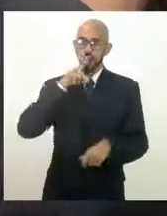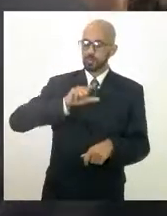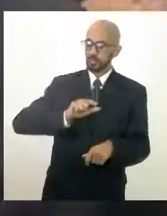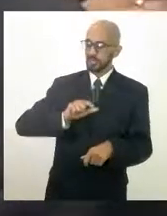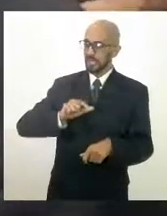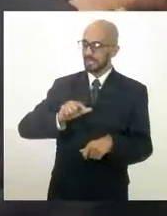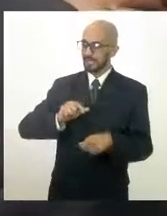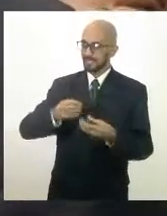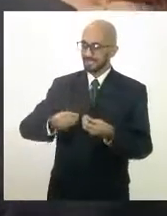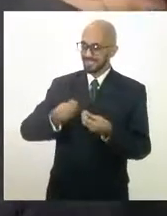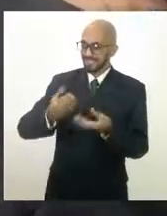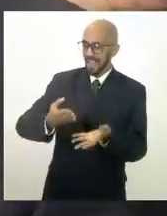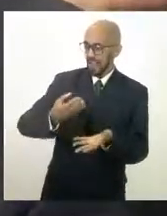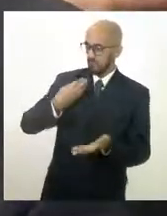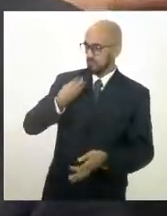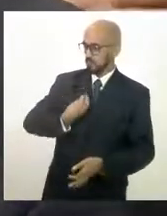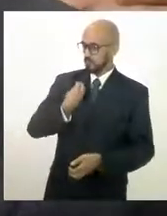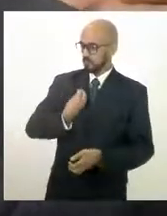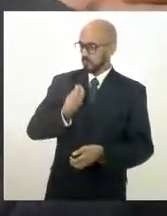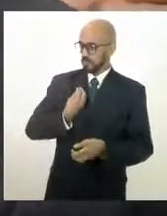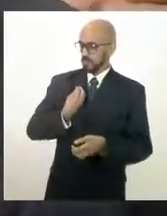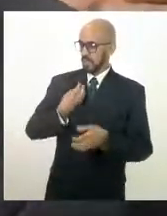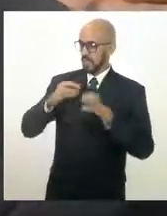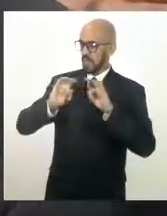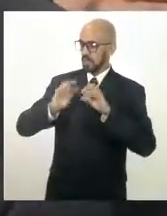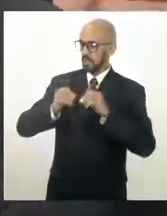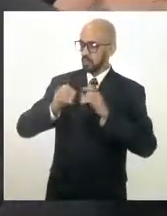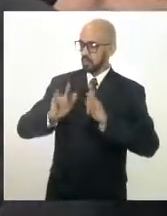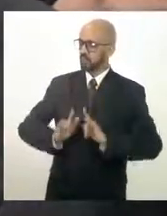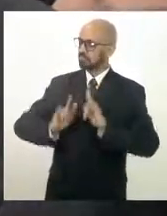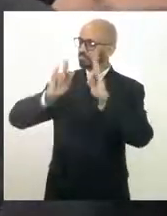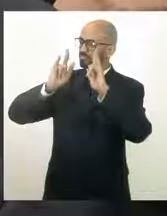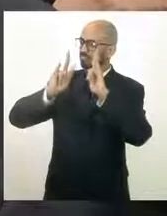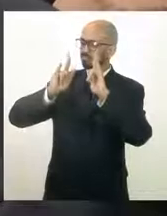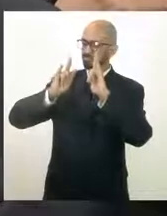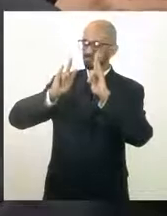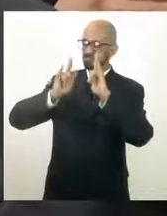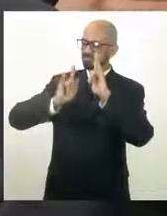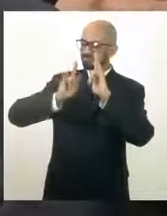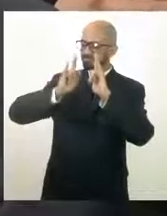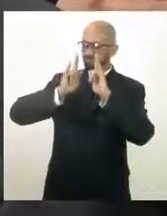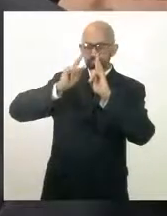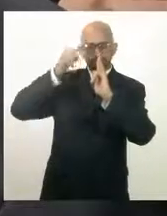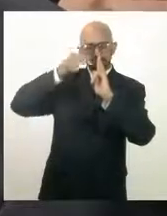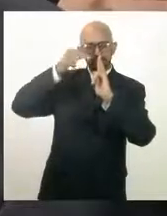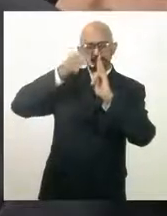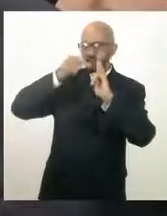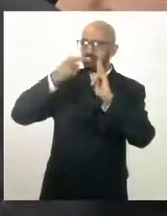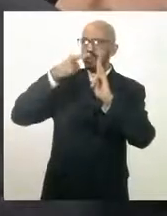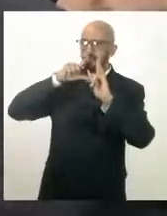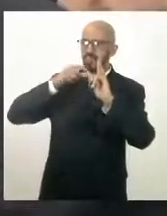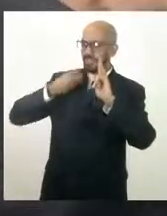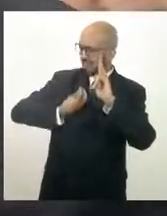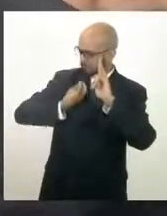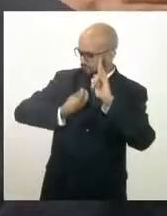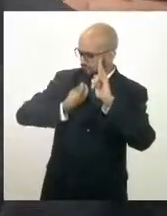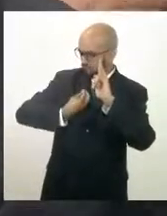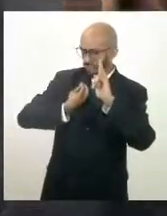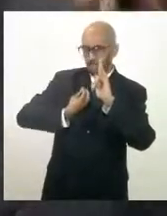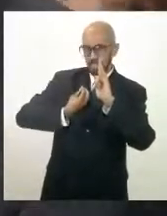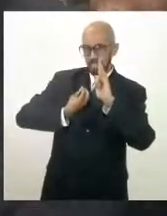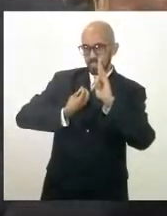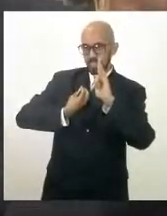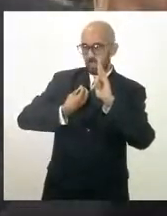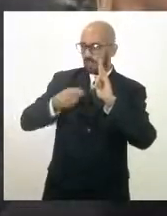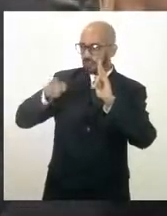vida a todo esse concreto, a todos esses vidros, a todas essas ferragens, a todo esse cimento, toda essa brita, você